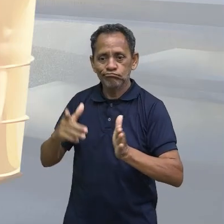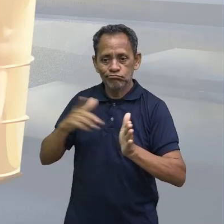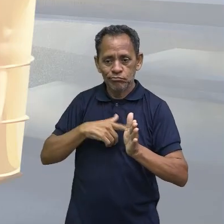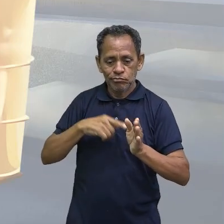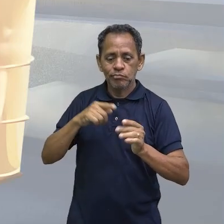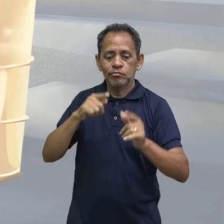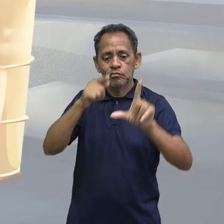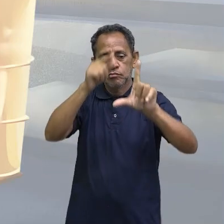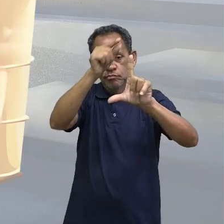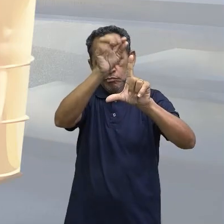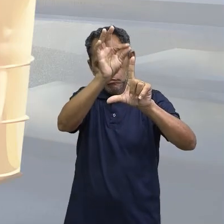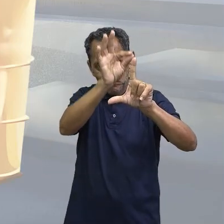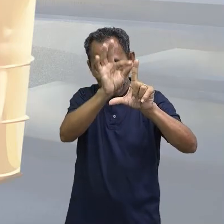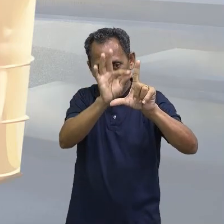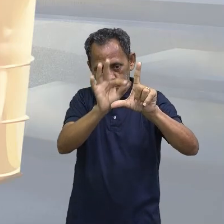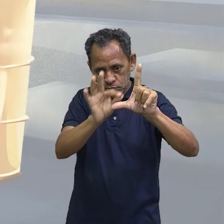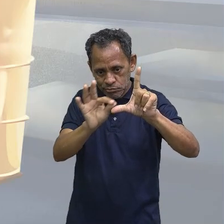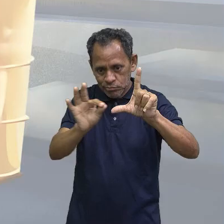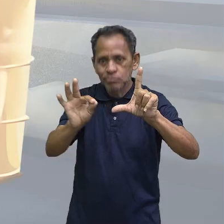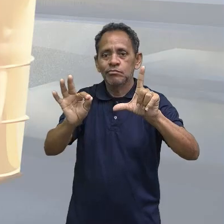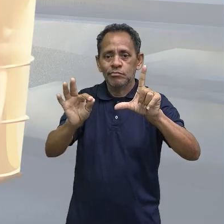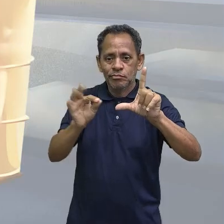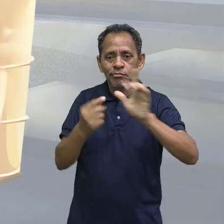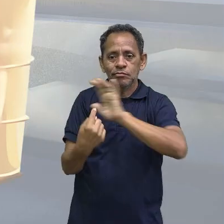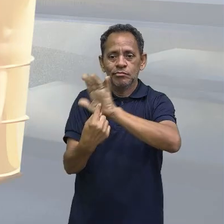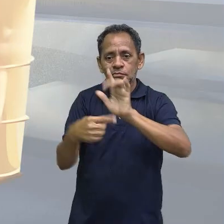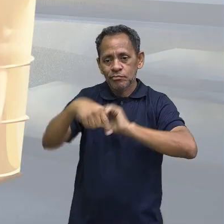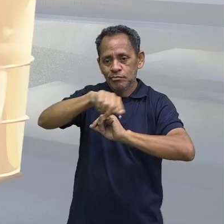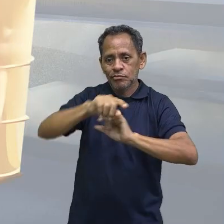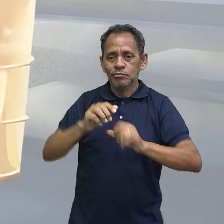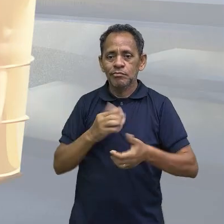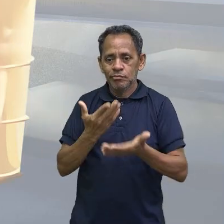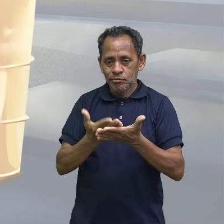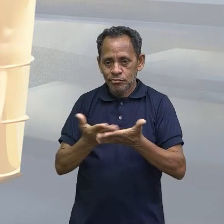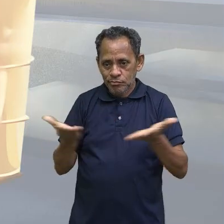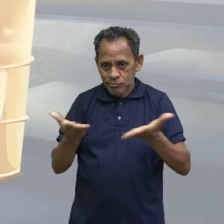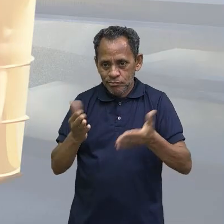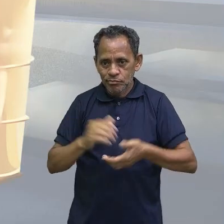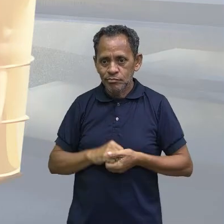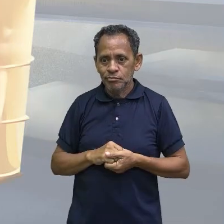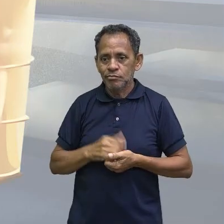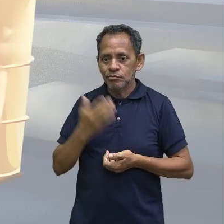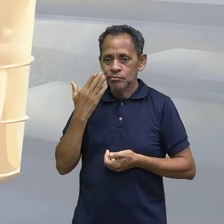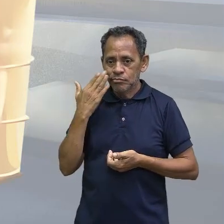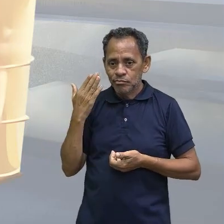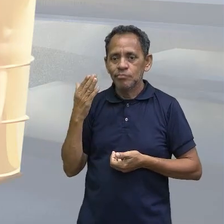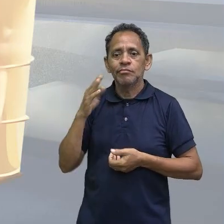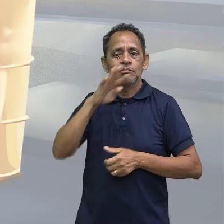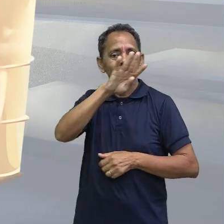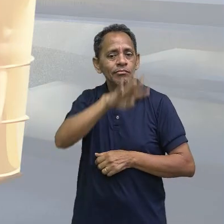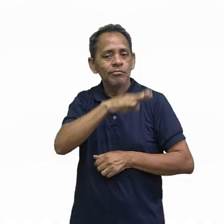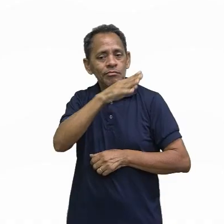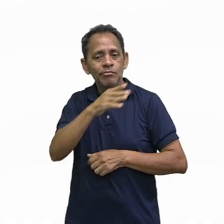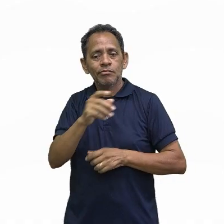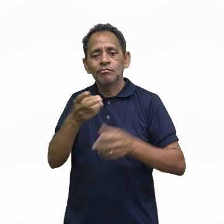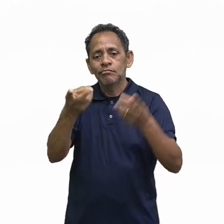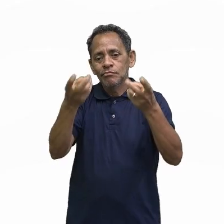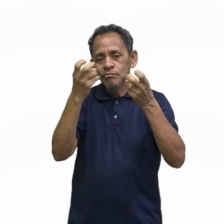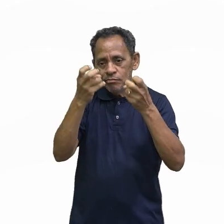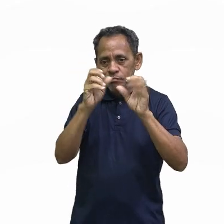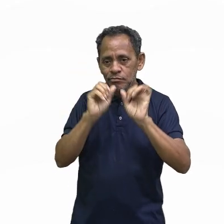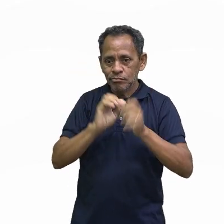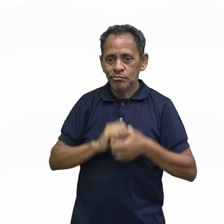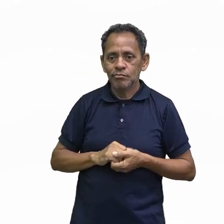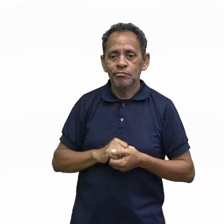de decaimento, né, que eu apresentei para vocês na aula de hoje. Aí eu esquematizei uma tabelinha para a gente observar essa curva, né, de